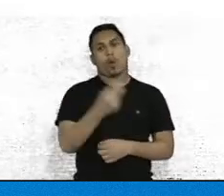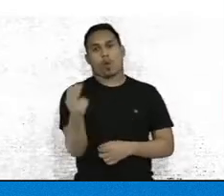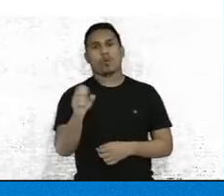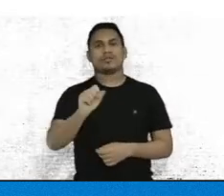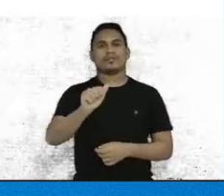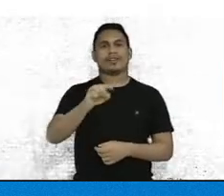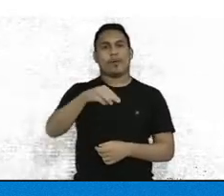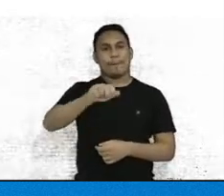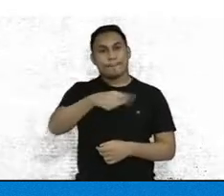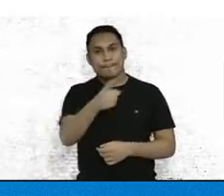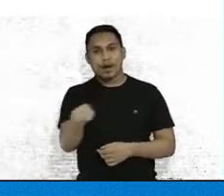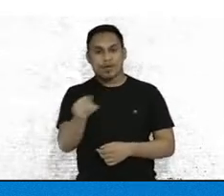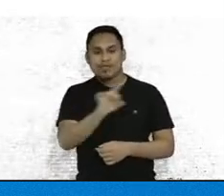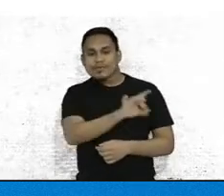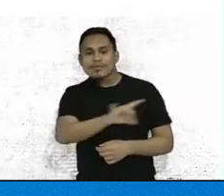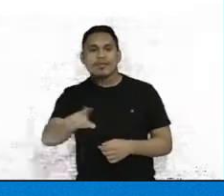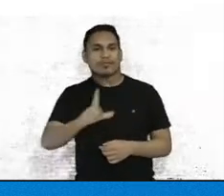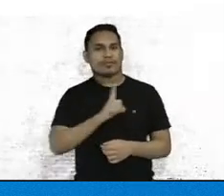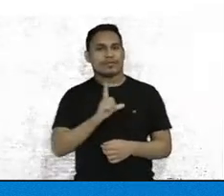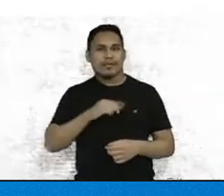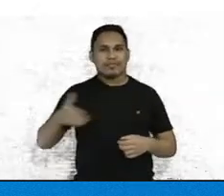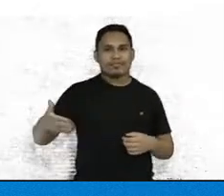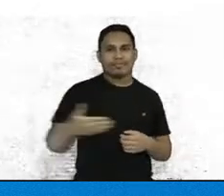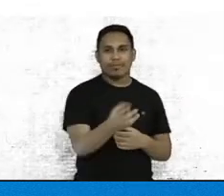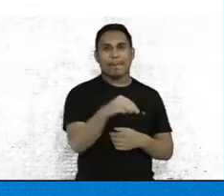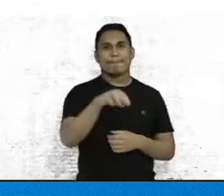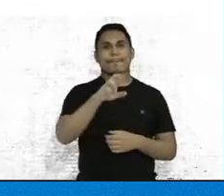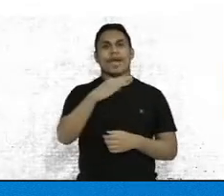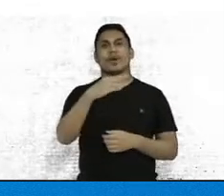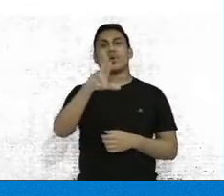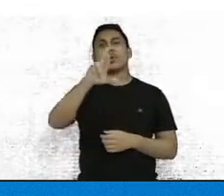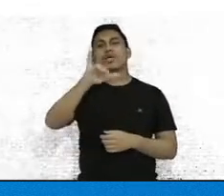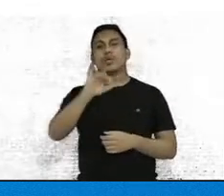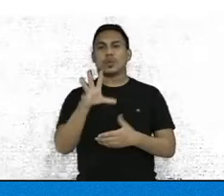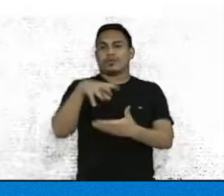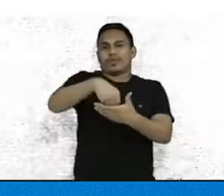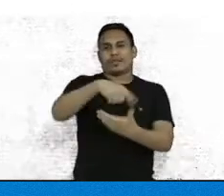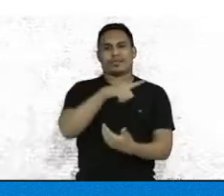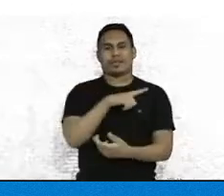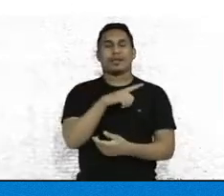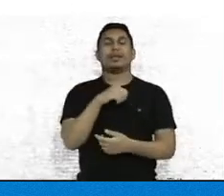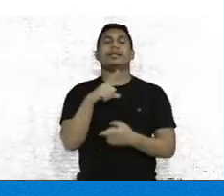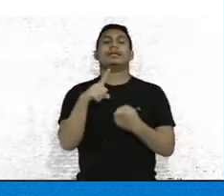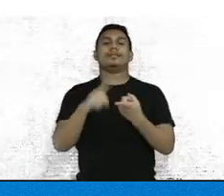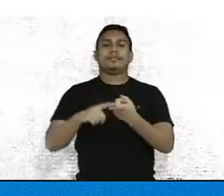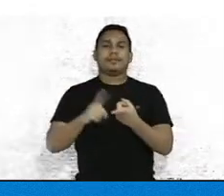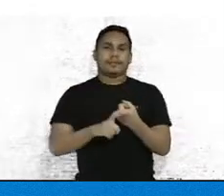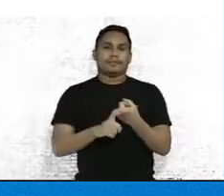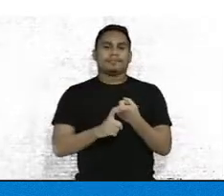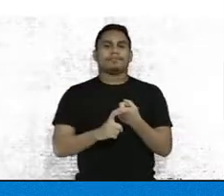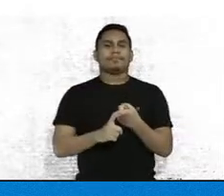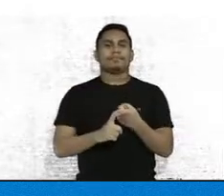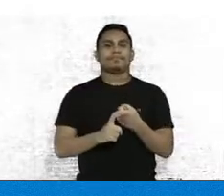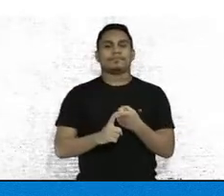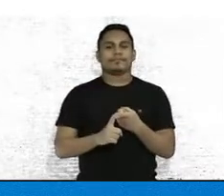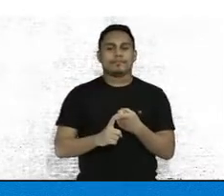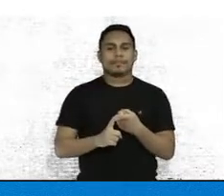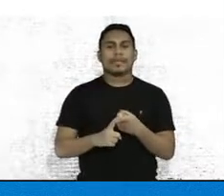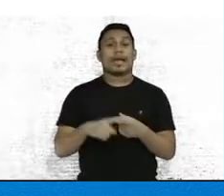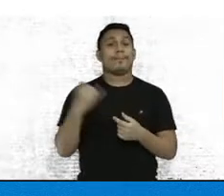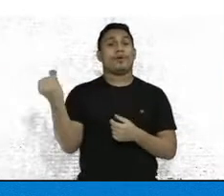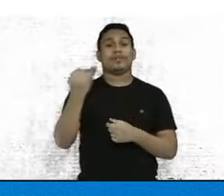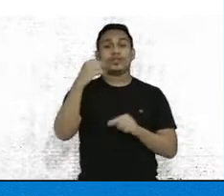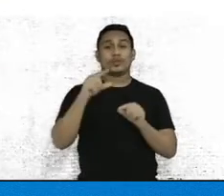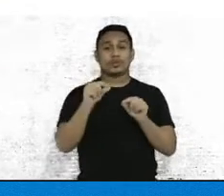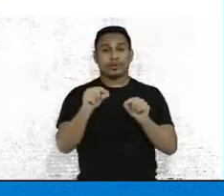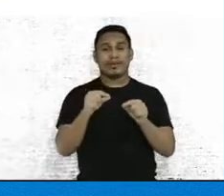cronicamente contaminados pelo mercúrio. Uma outra fonte importante de mercúrio são aquelas restaurações dentárias, aquelas